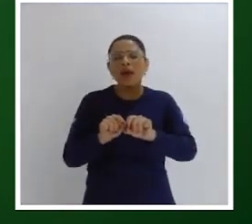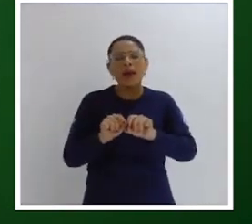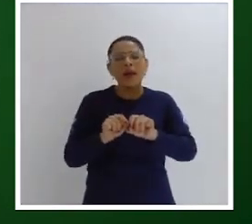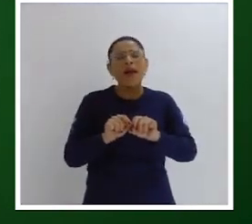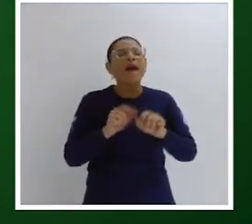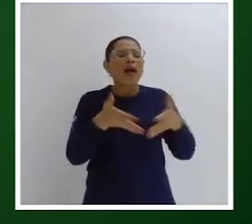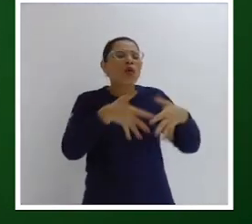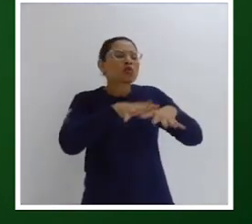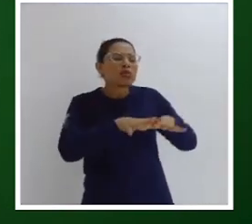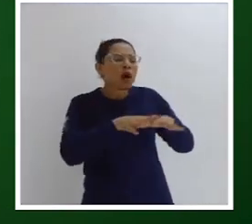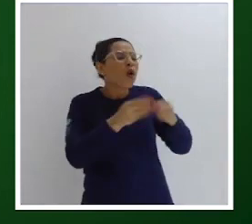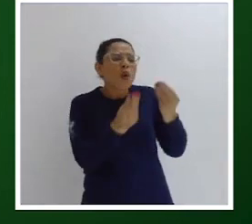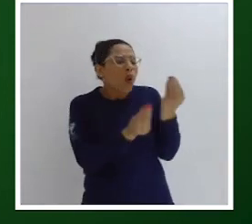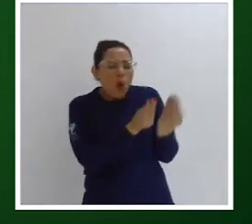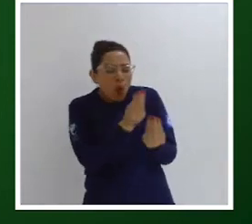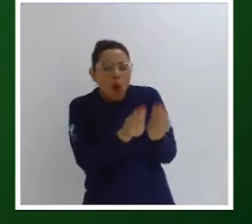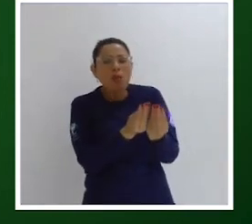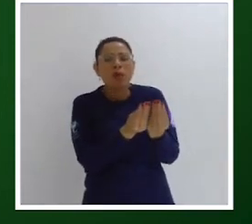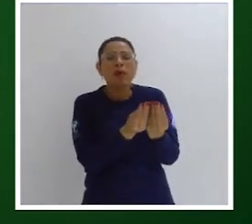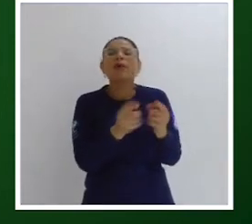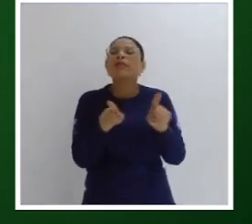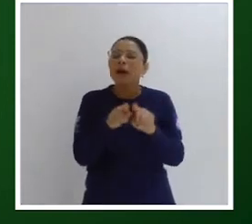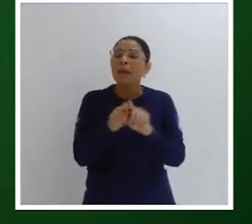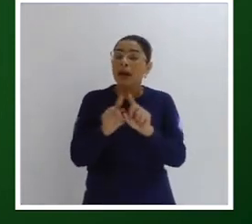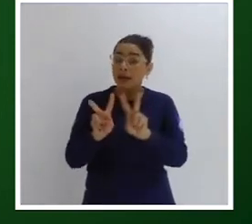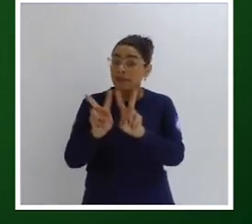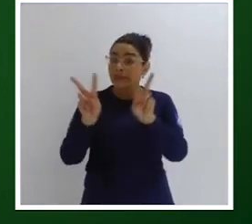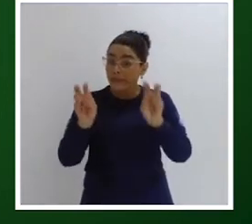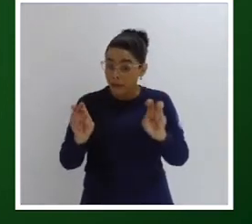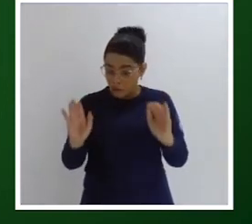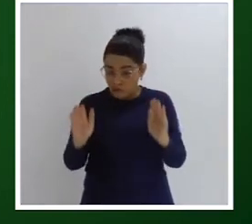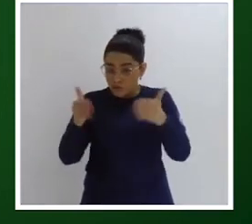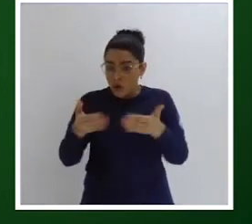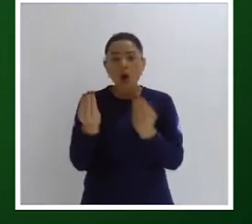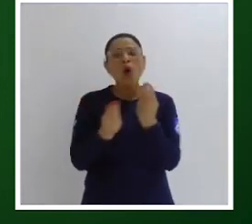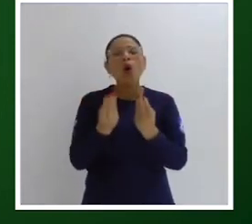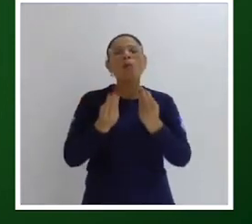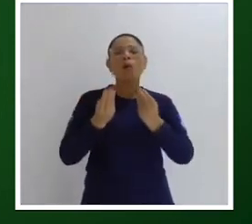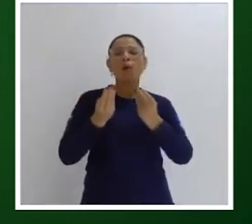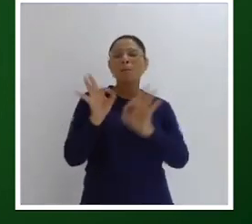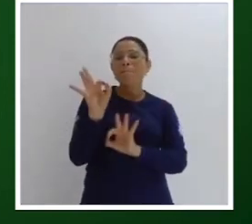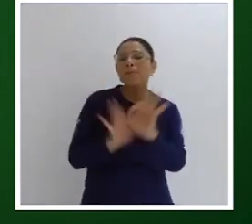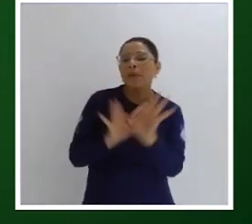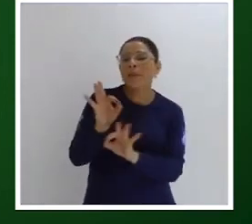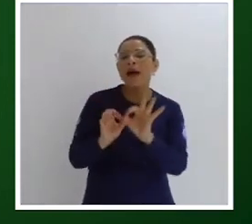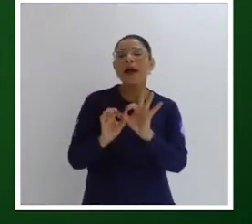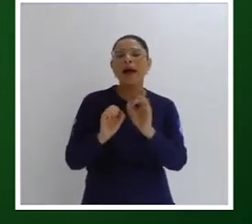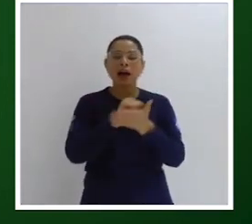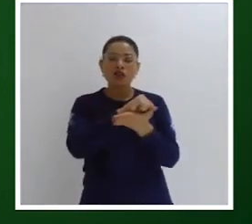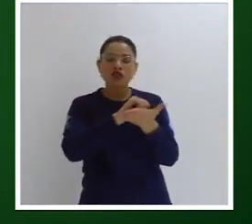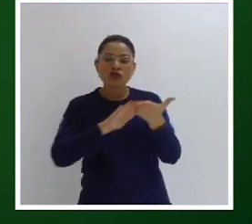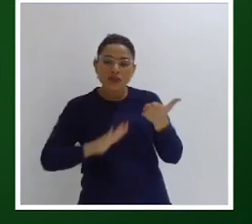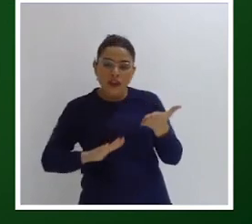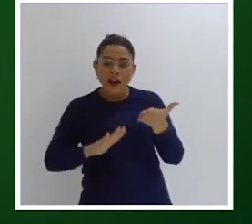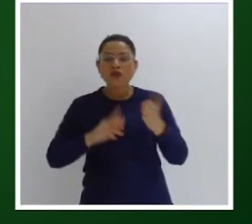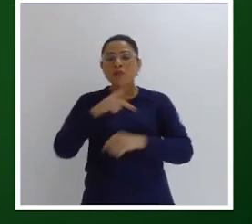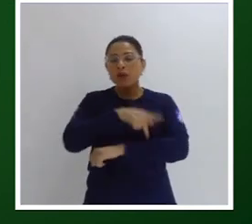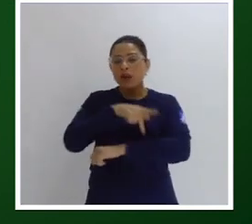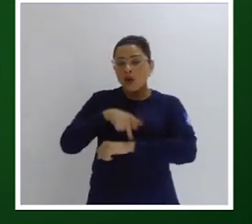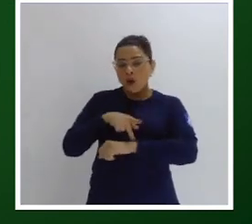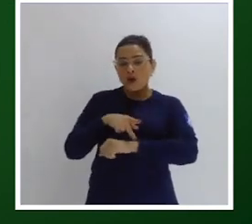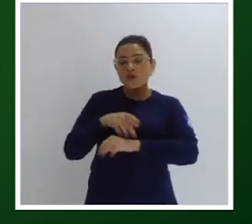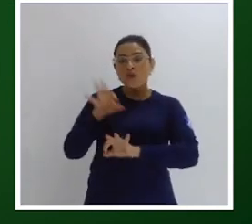como temas mais específicos né como preparar atividade pedagógica para todos através de projetos